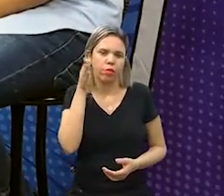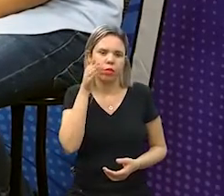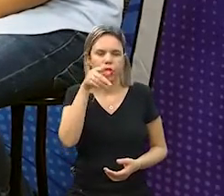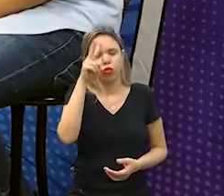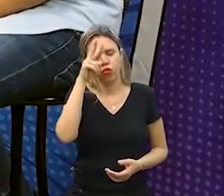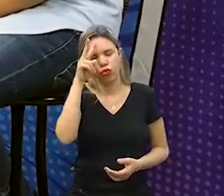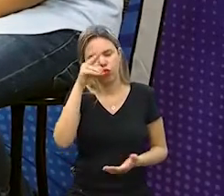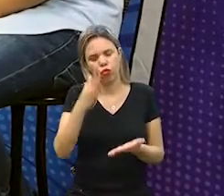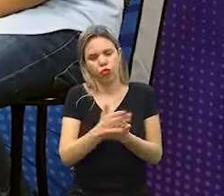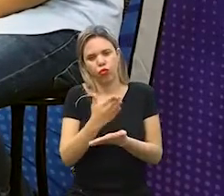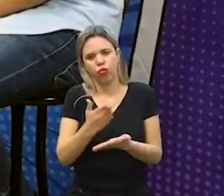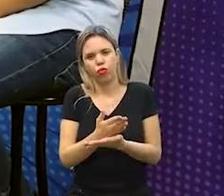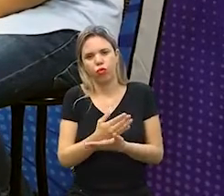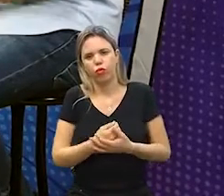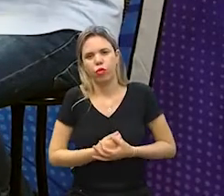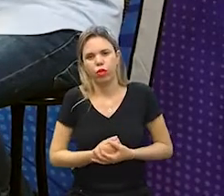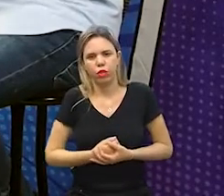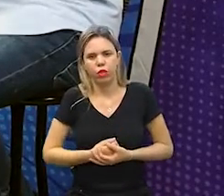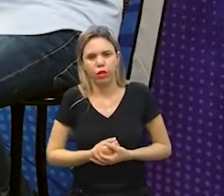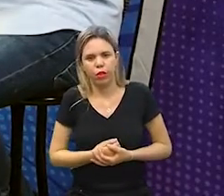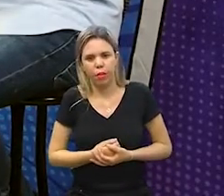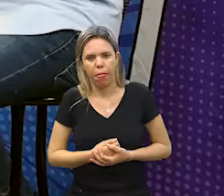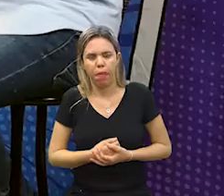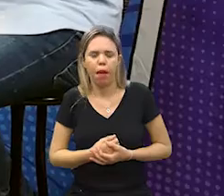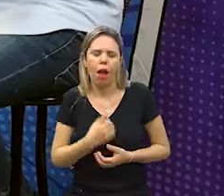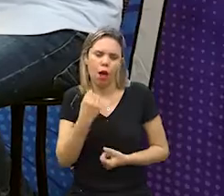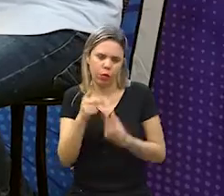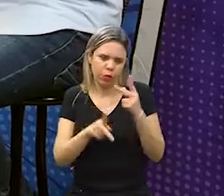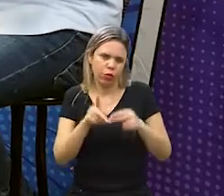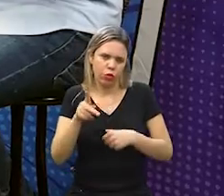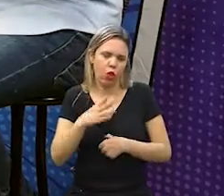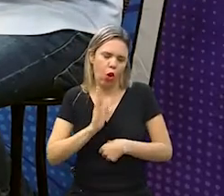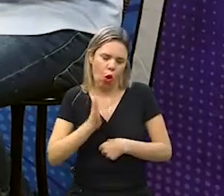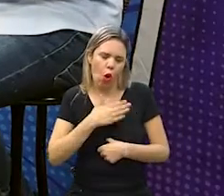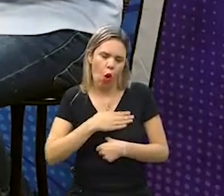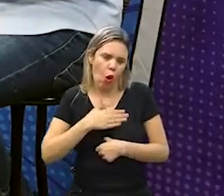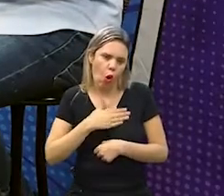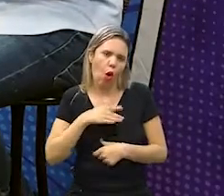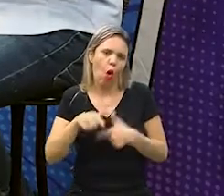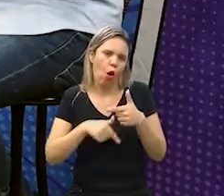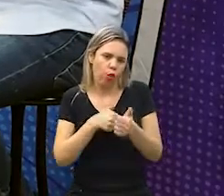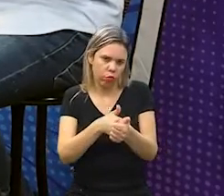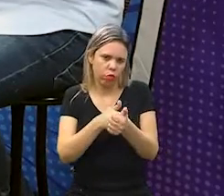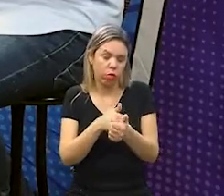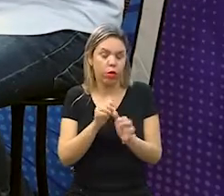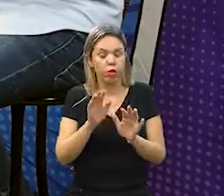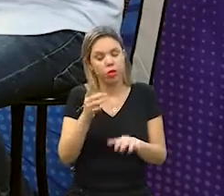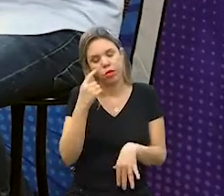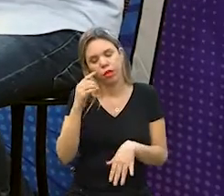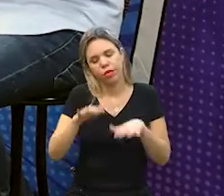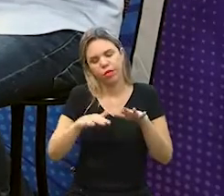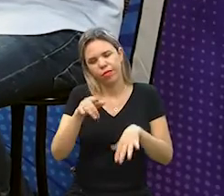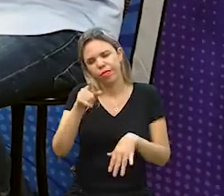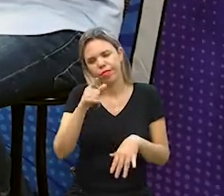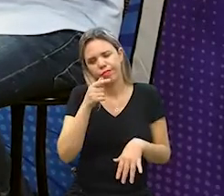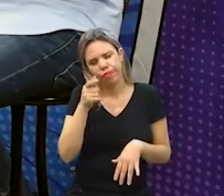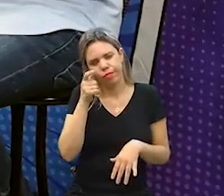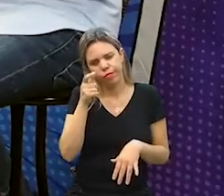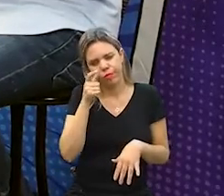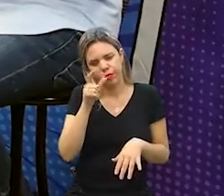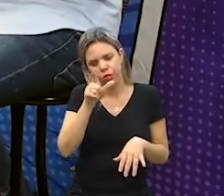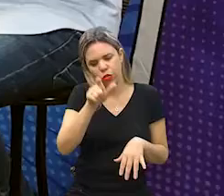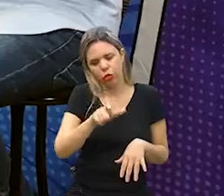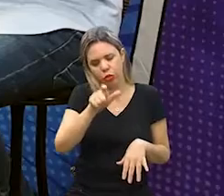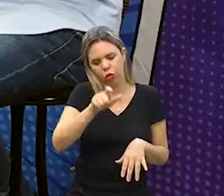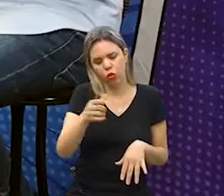nas suas histórias. E aí tem leitor que gosta, já acompanha todo o seu trabalho, mas às vezes você está pegando um